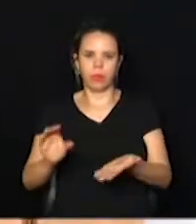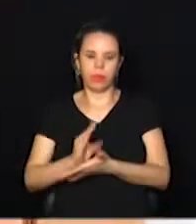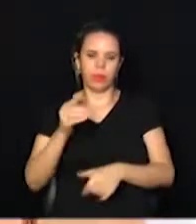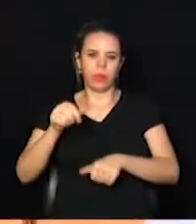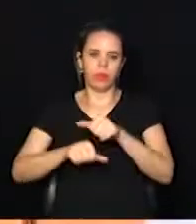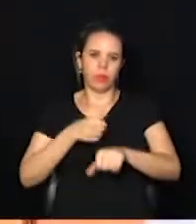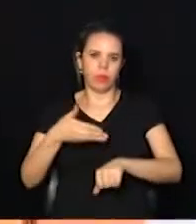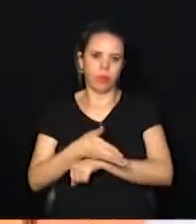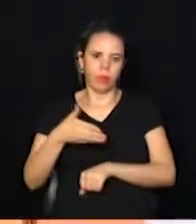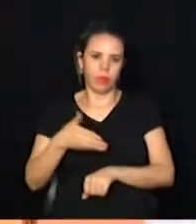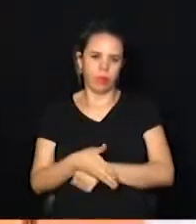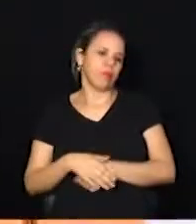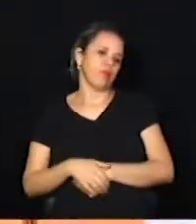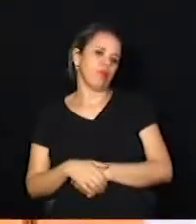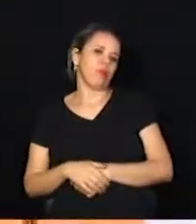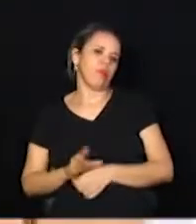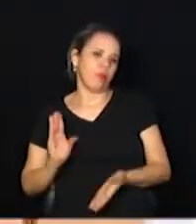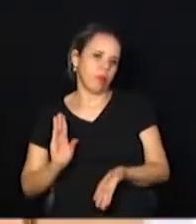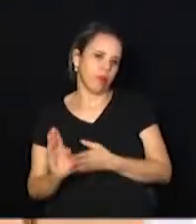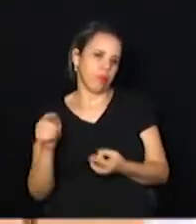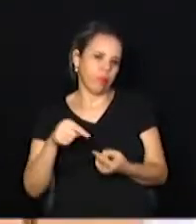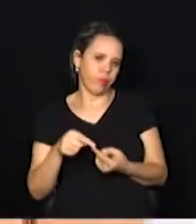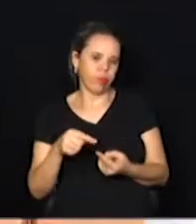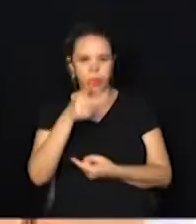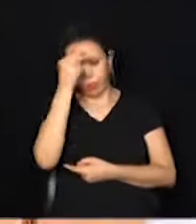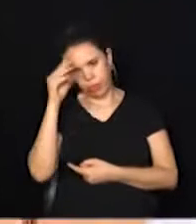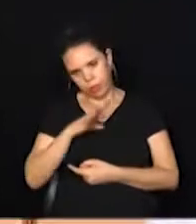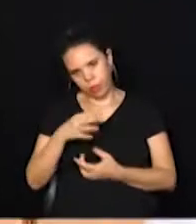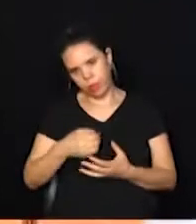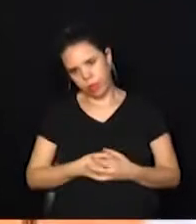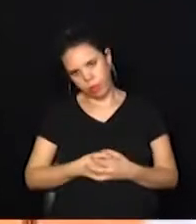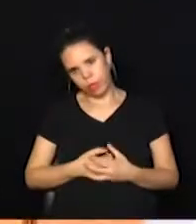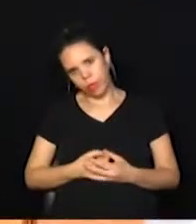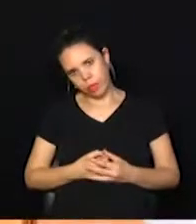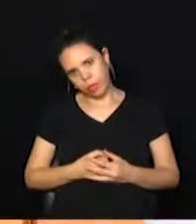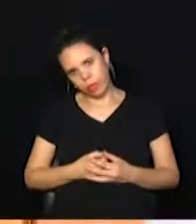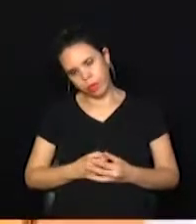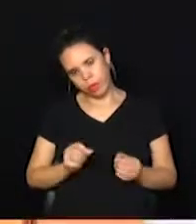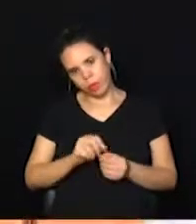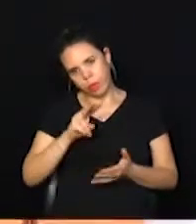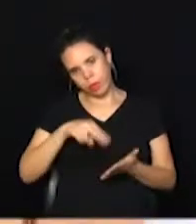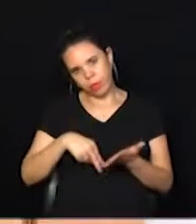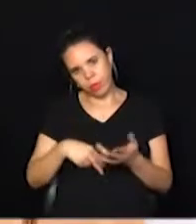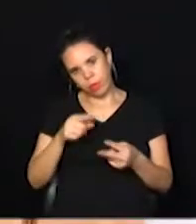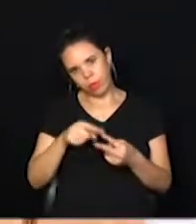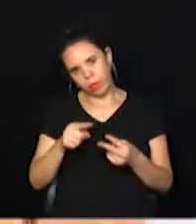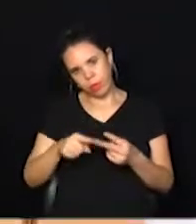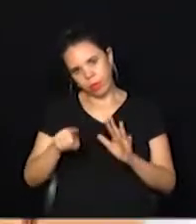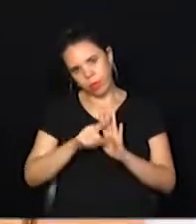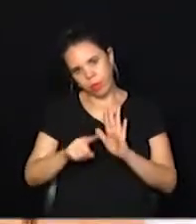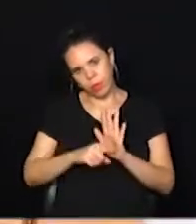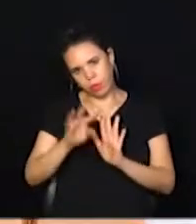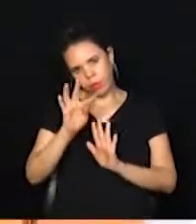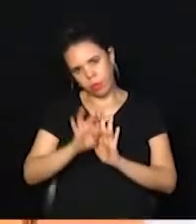as prioridades do destino dos investimentos públicos da cidade. Eu fiz questão de ler esses 2 parágrafos de um texto que a